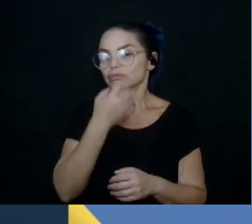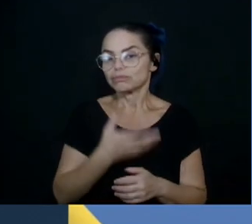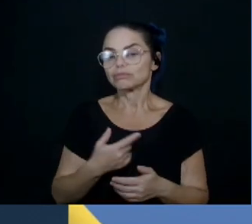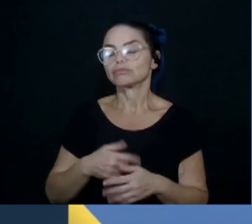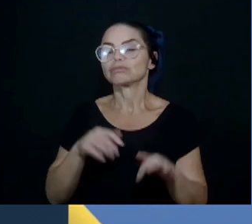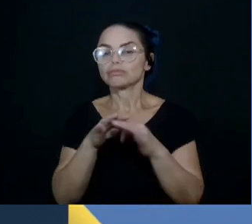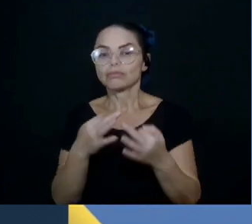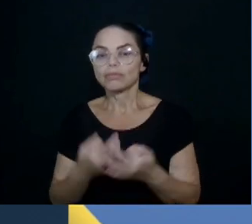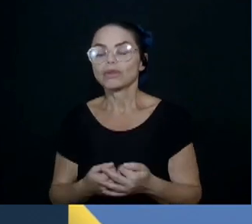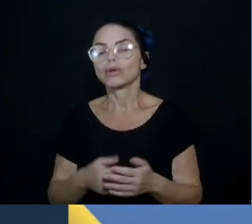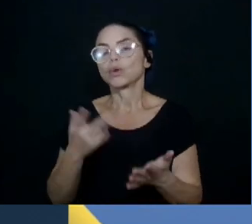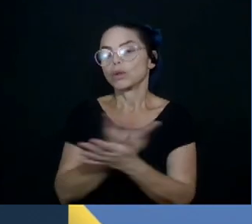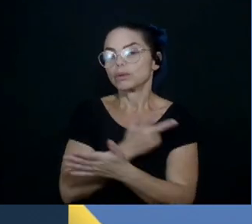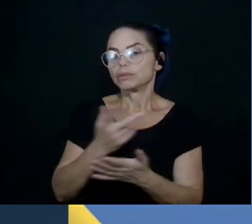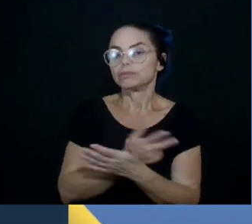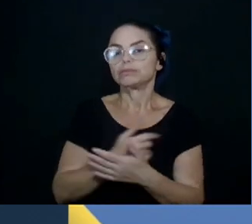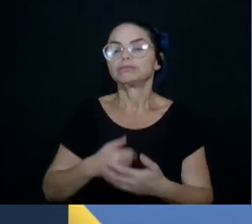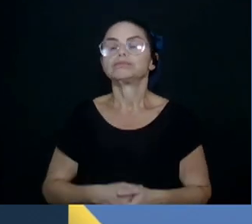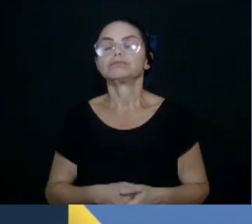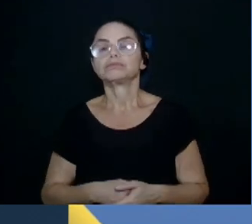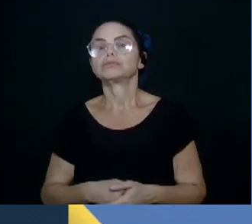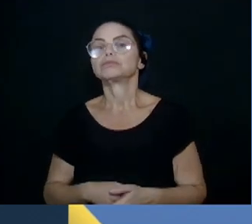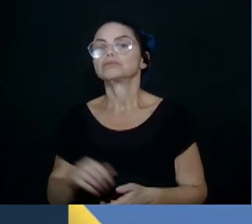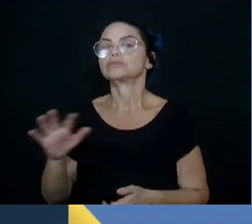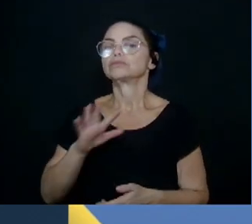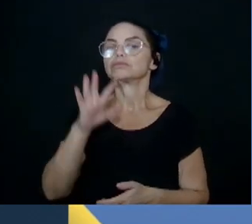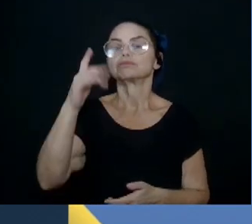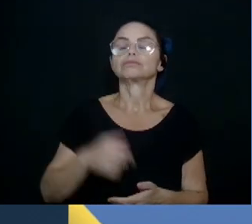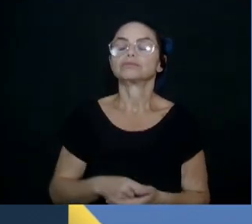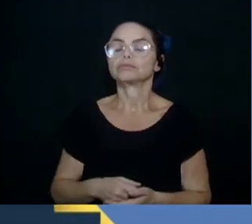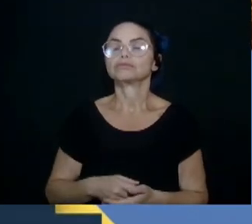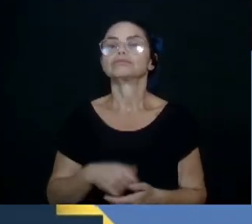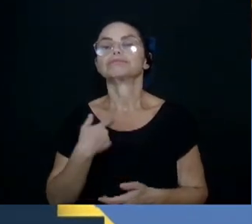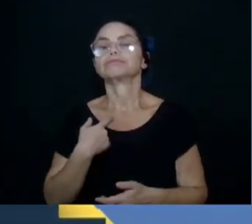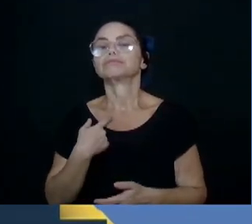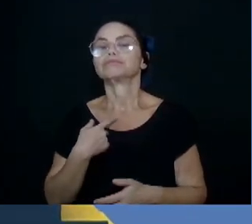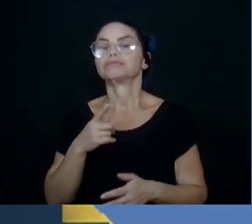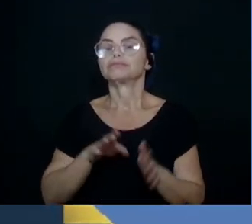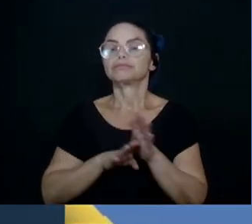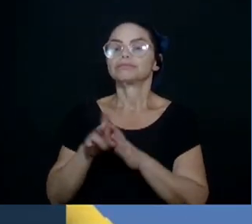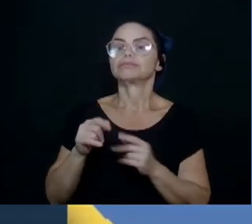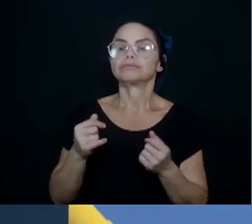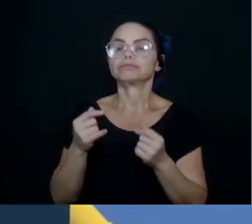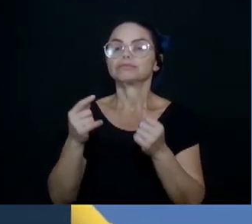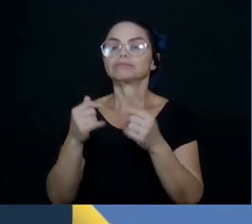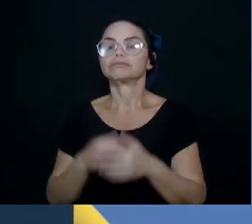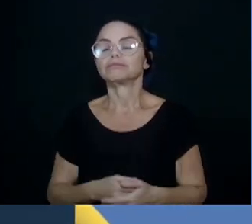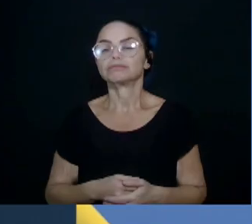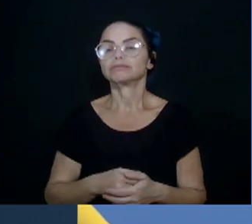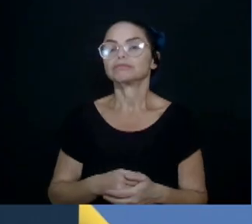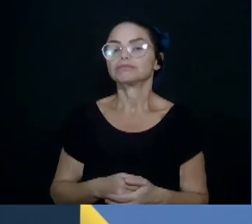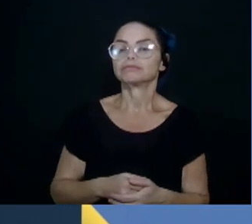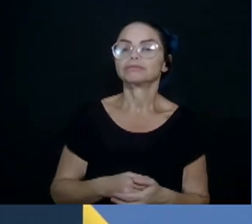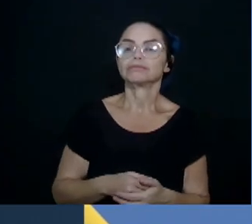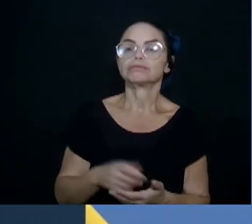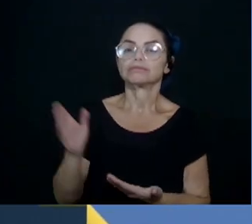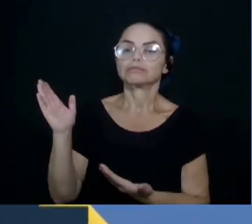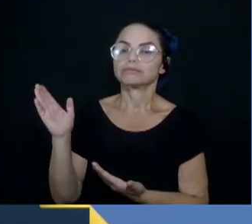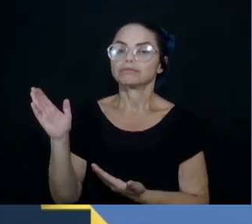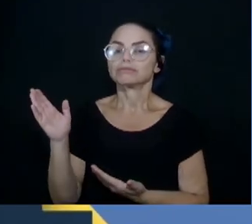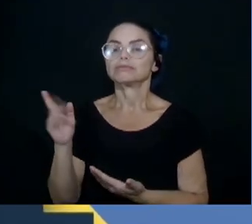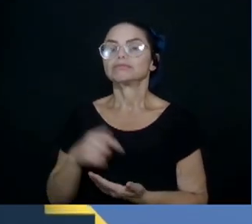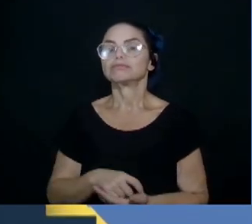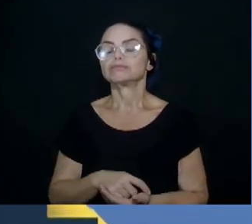erros podem ter um preço altíssimo na busca pela prosperidade. Das lavouras ao salão, a história de um